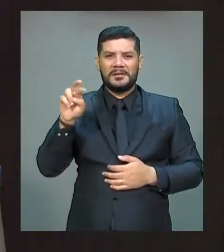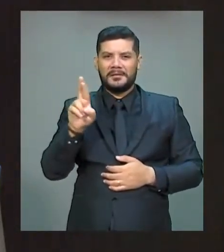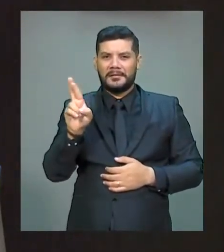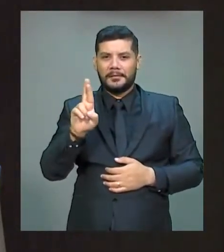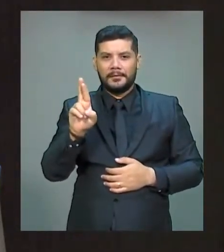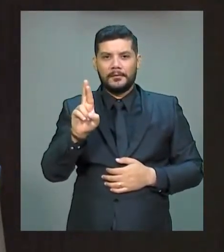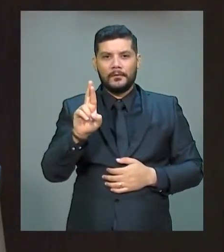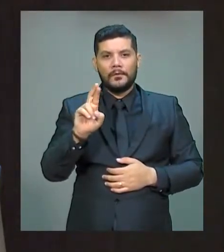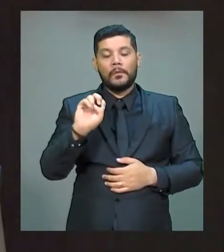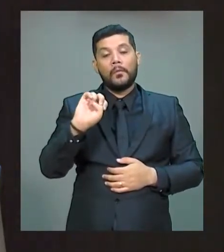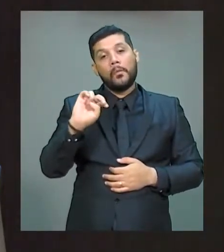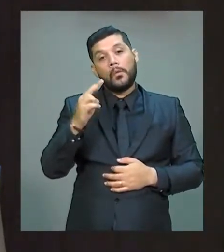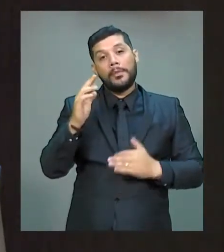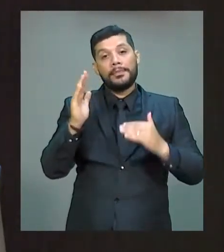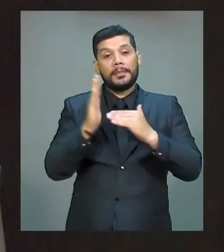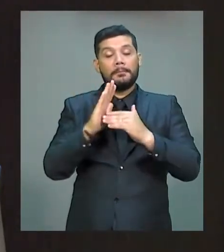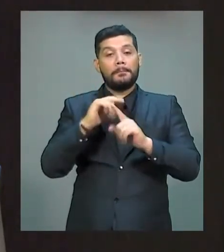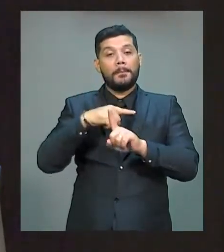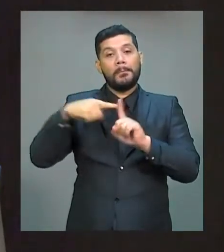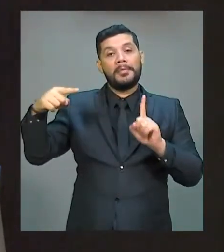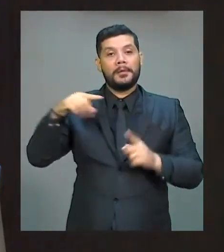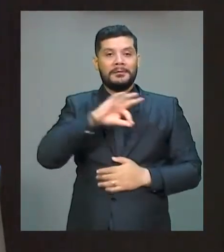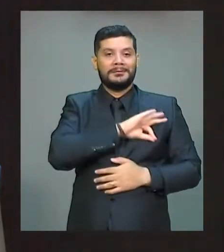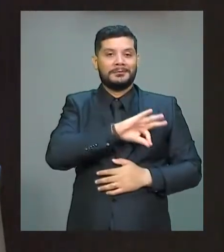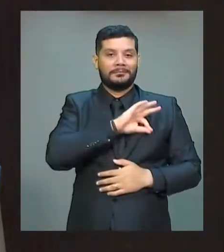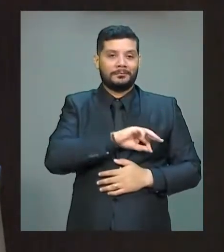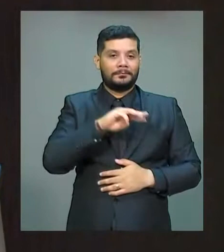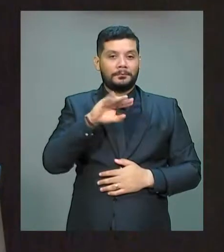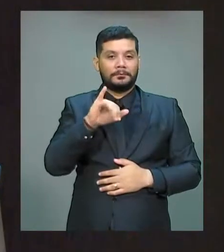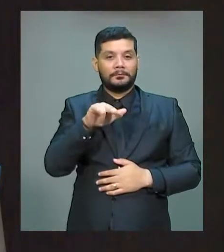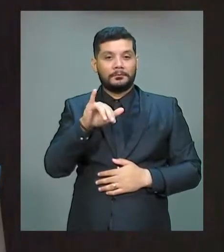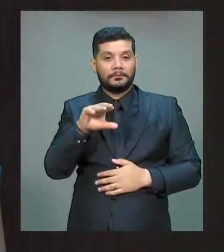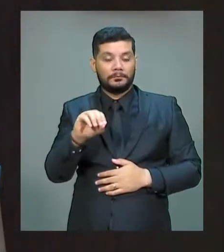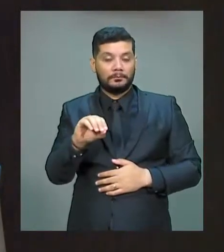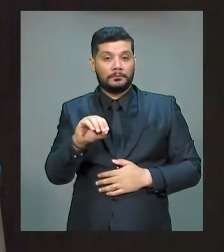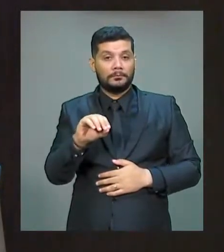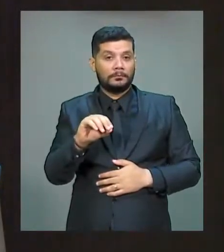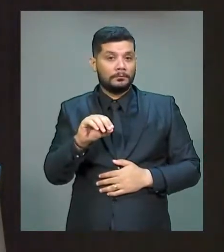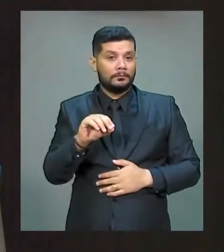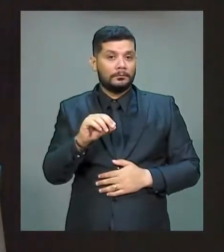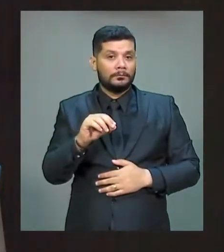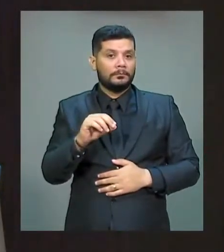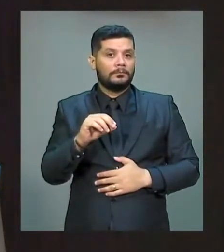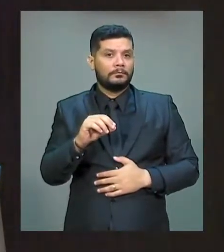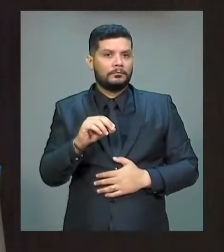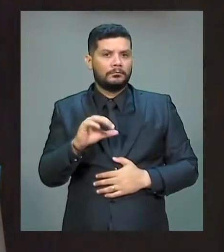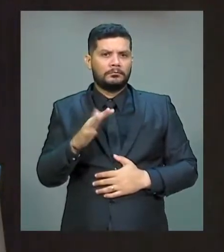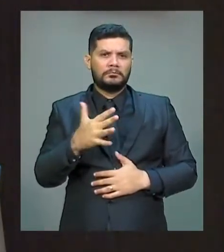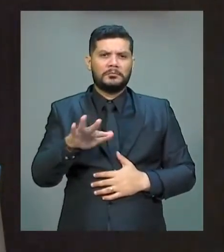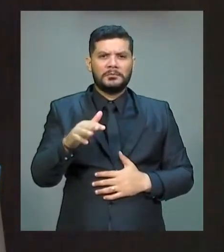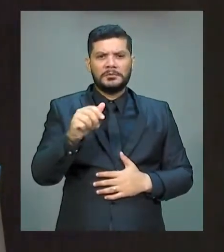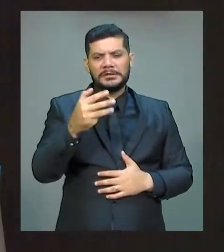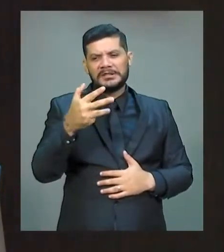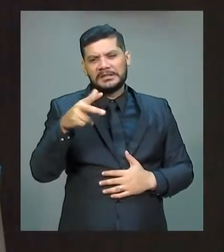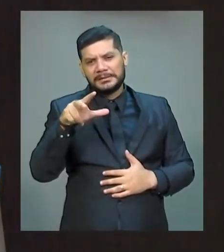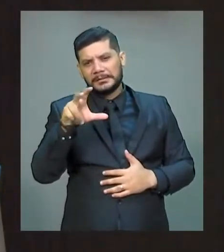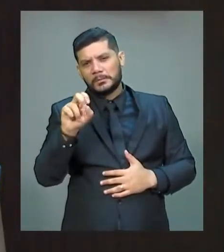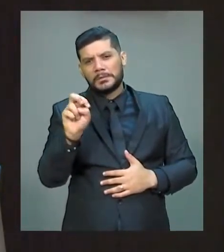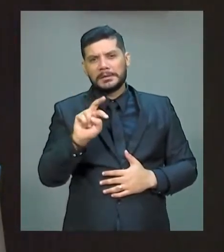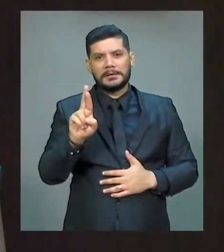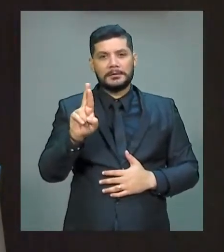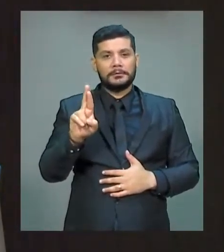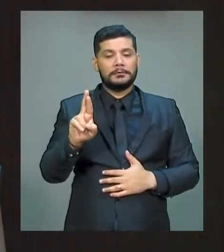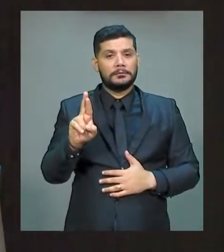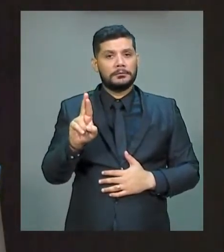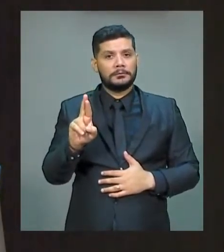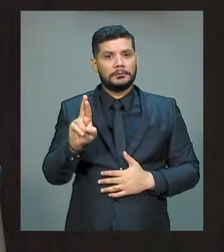metade do salário mínimo. A diferença entre o Bolsa Família, metade do salário mínimo, algo em média como R$ 350, para um